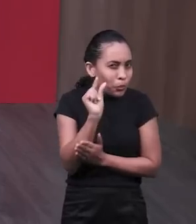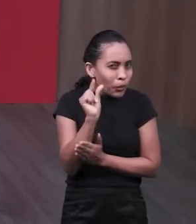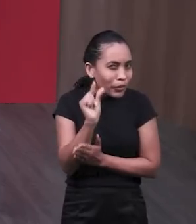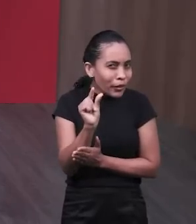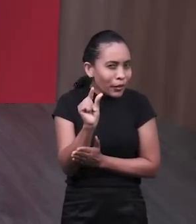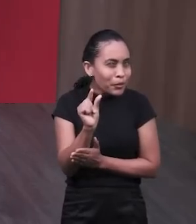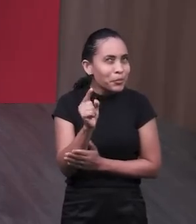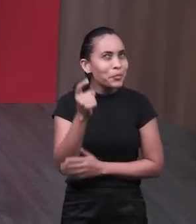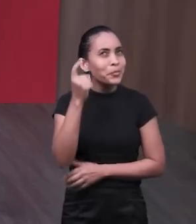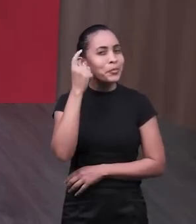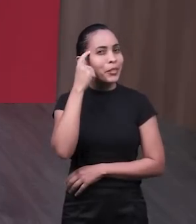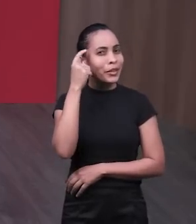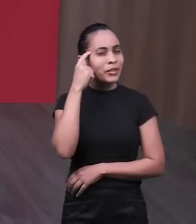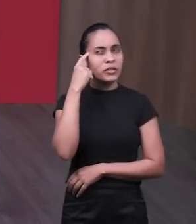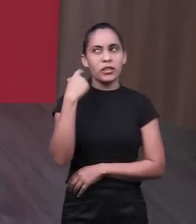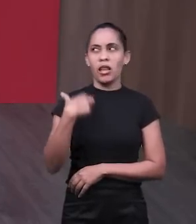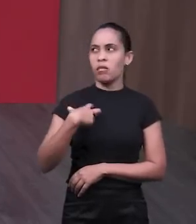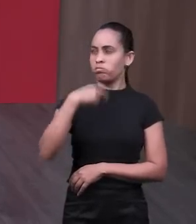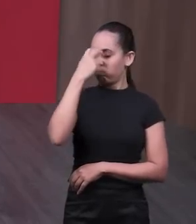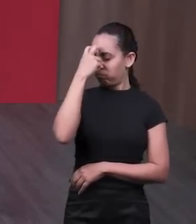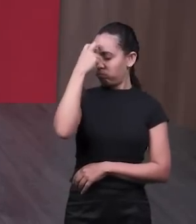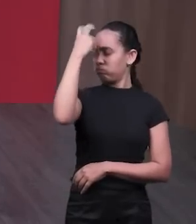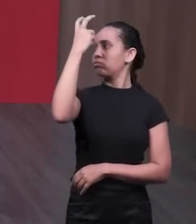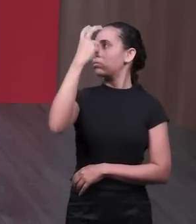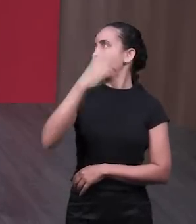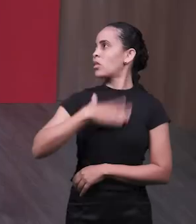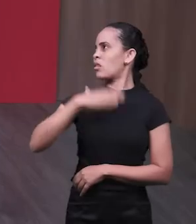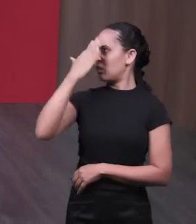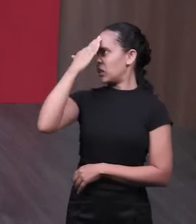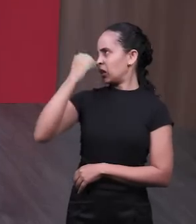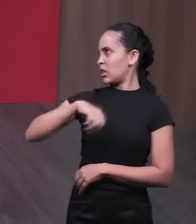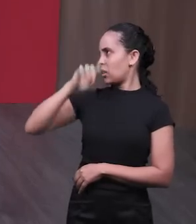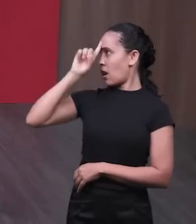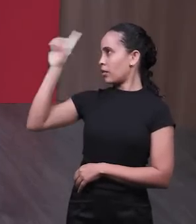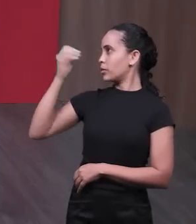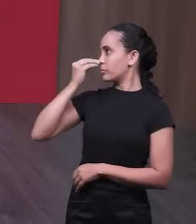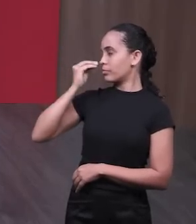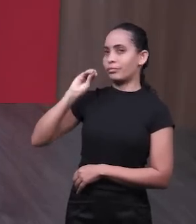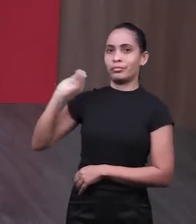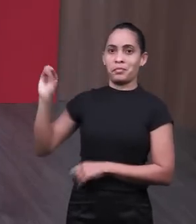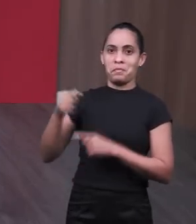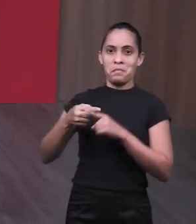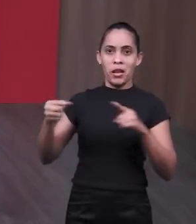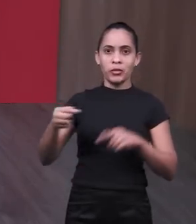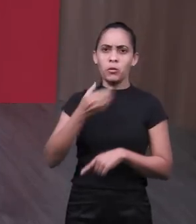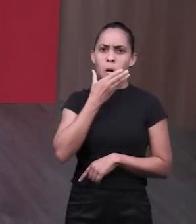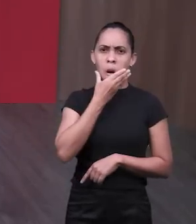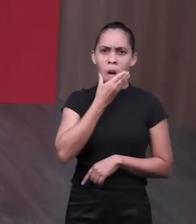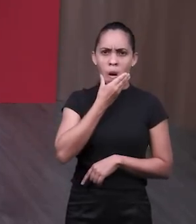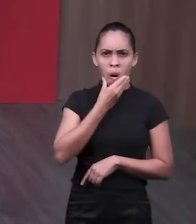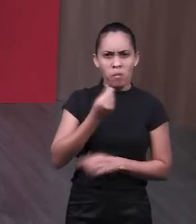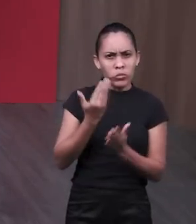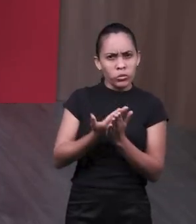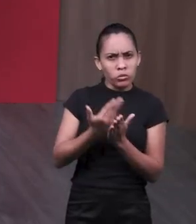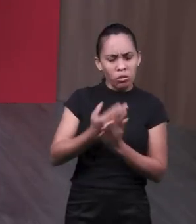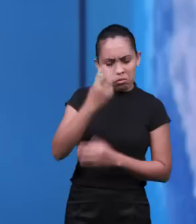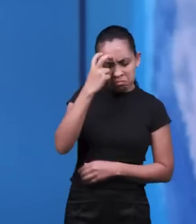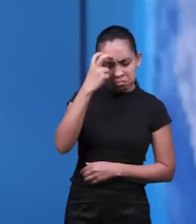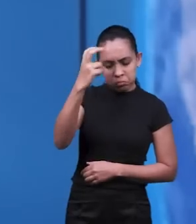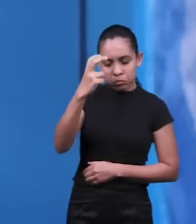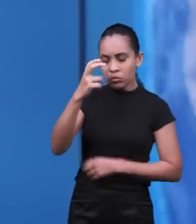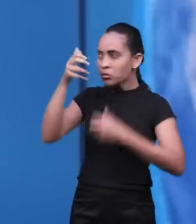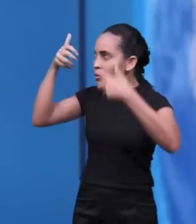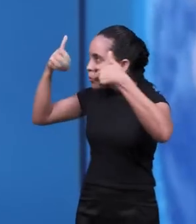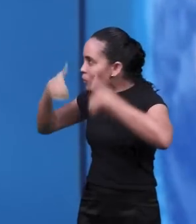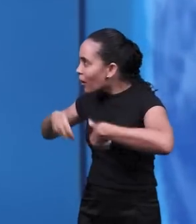uma faculdade, acha que sabe mais que é Deus, e homens geniais como esse se encurvaram diante do Deus Glórias a Todo-Poderoso.